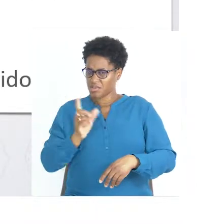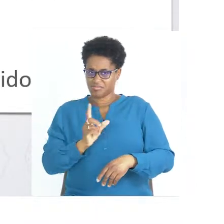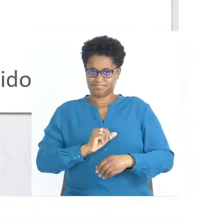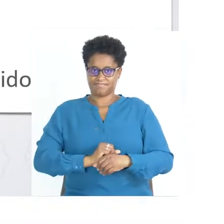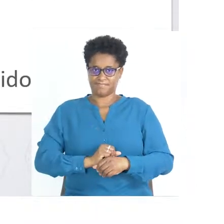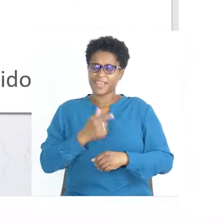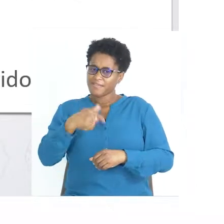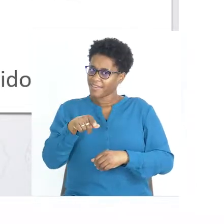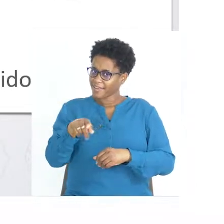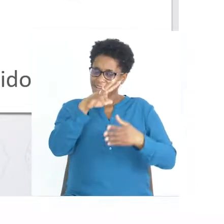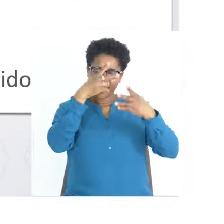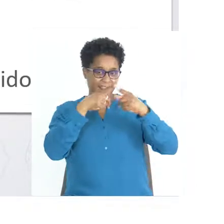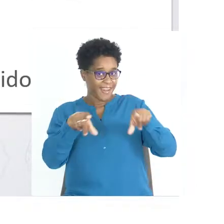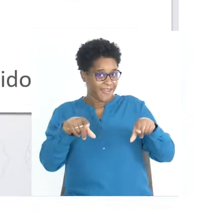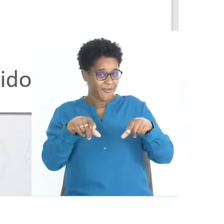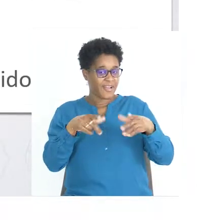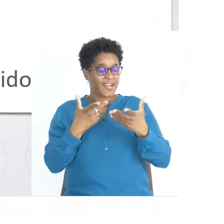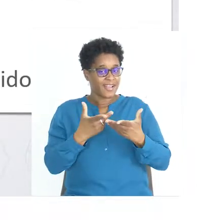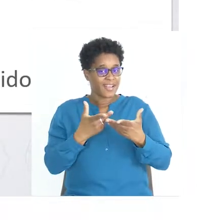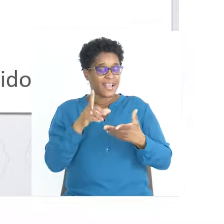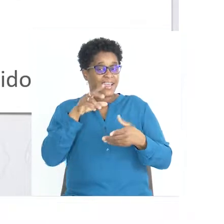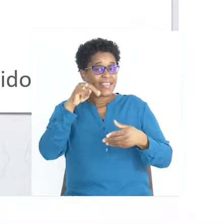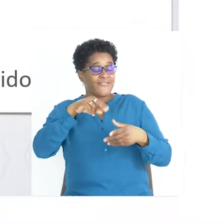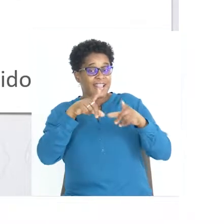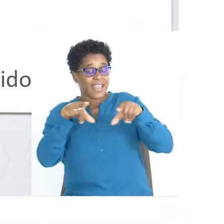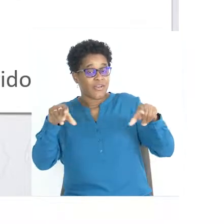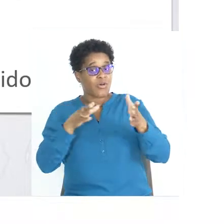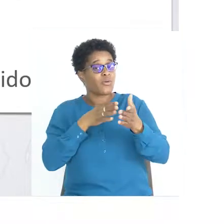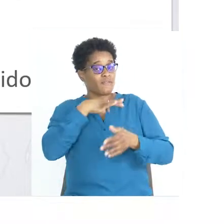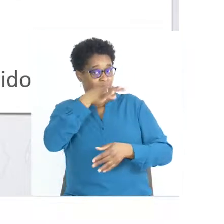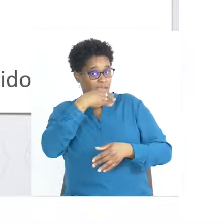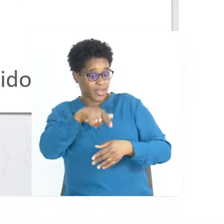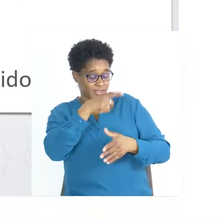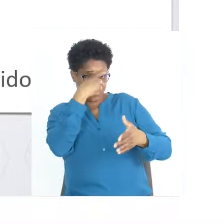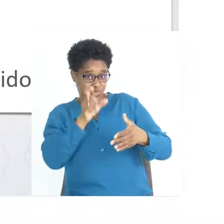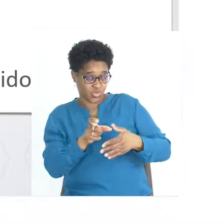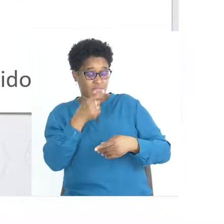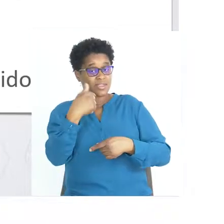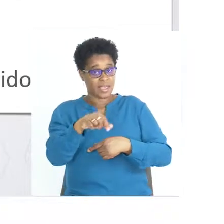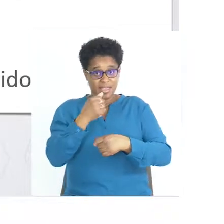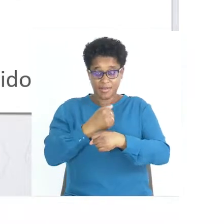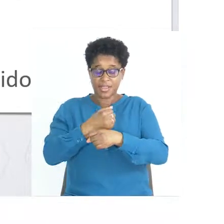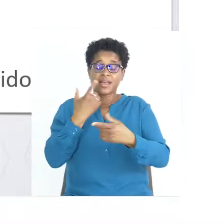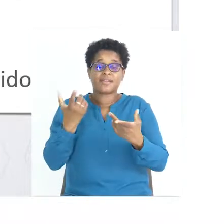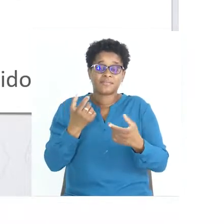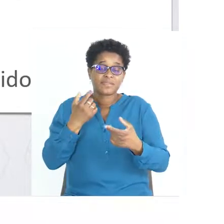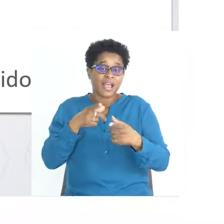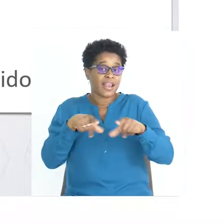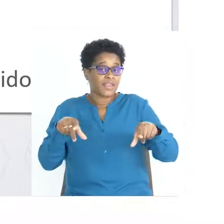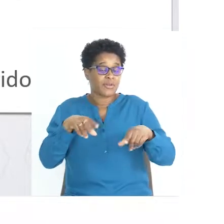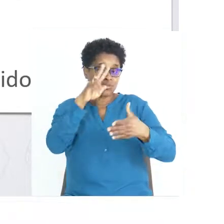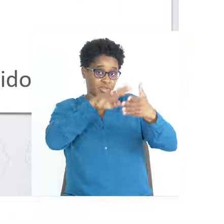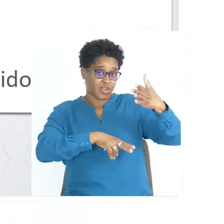confiança. Tens aqui a linguagem, o nível de língua utilizado por essa pessoa que está a trabalhar a